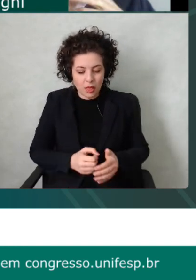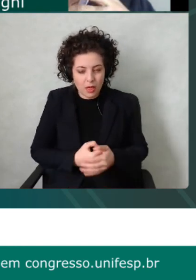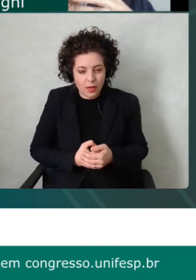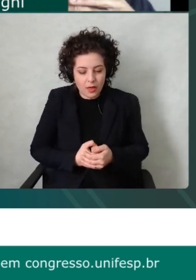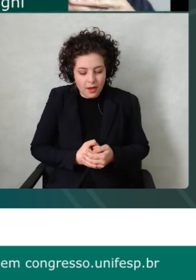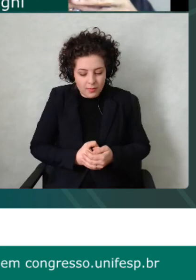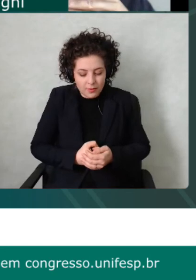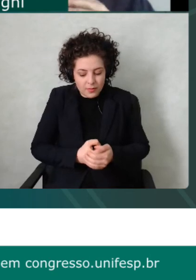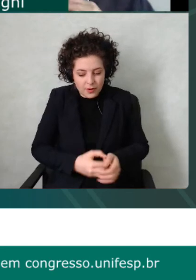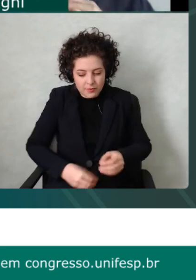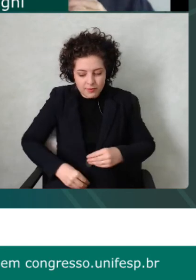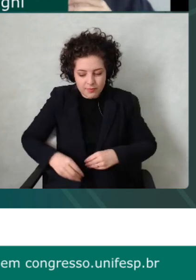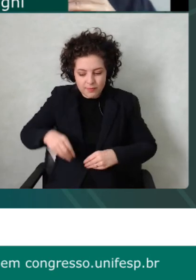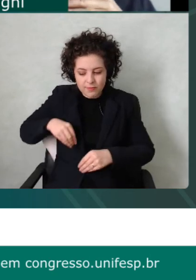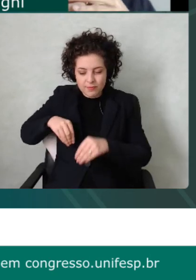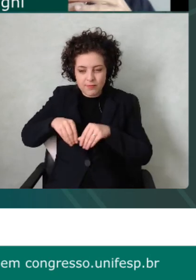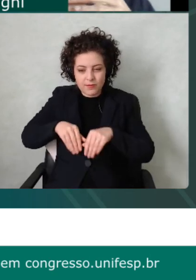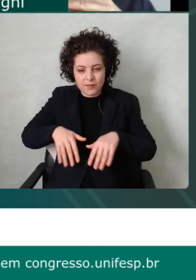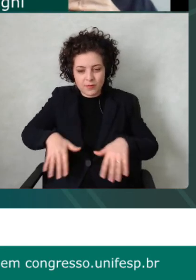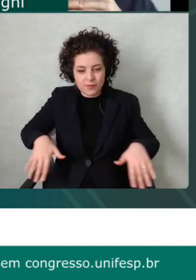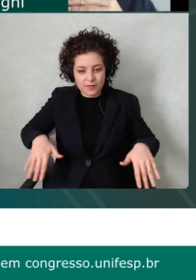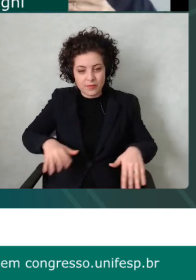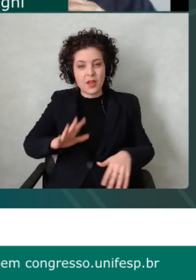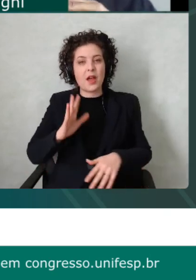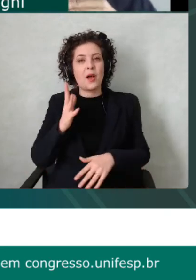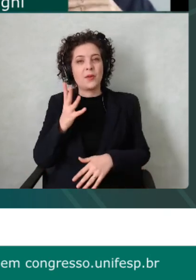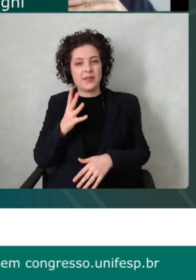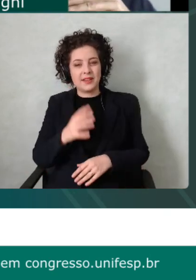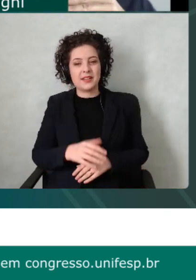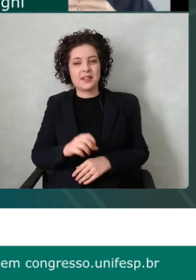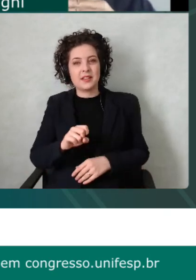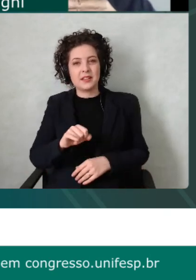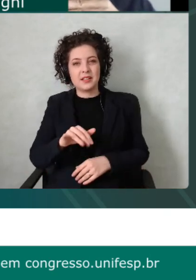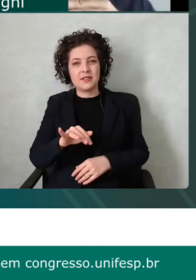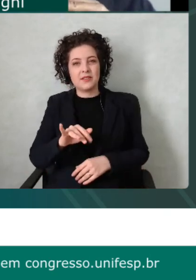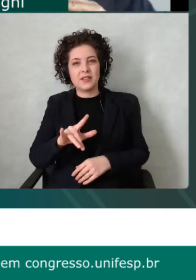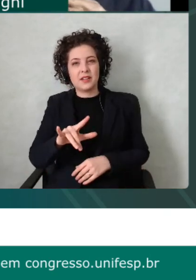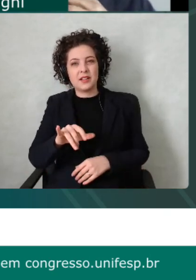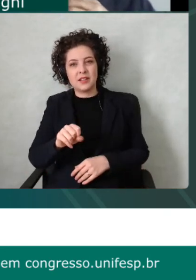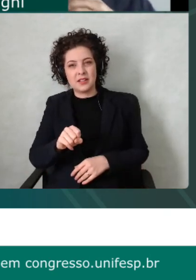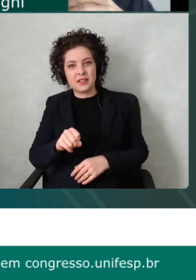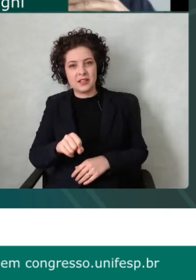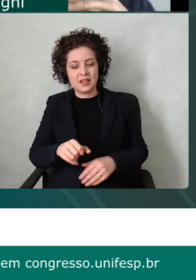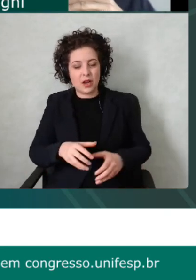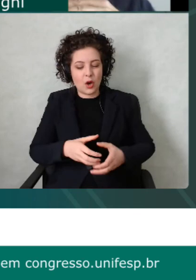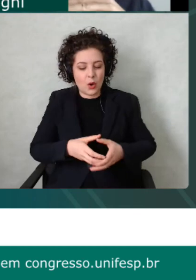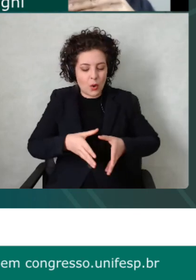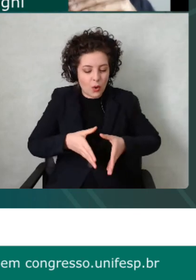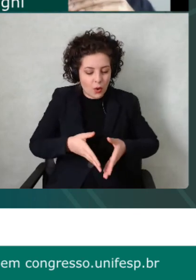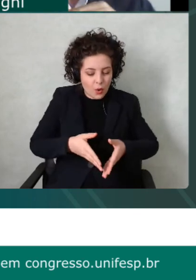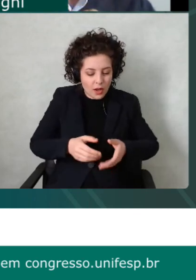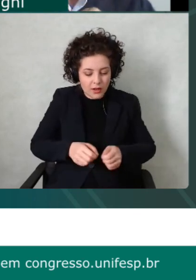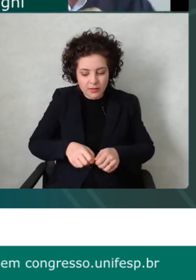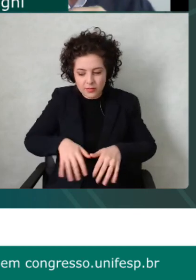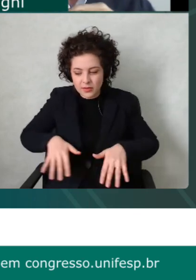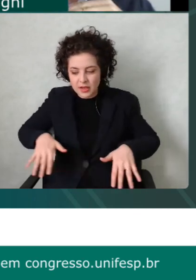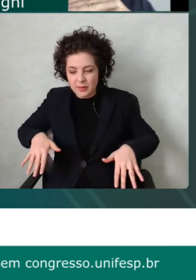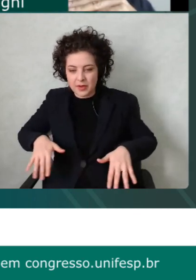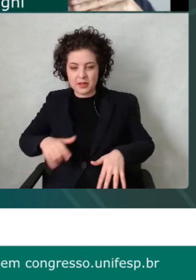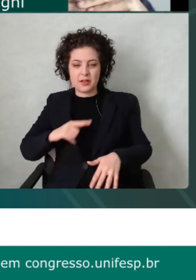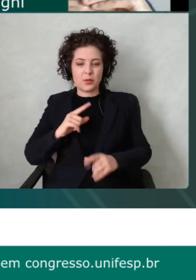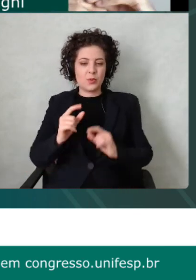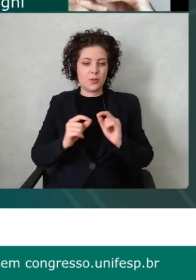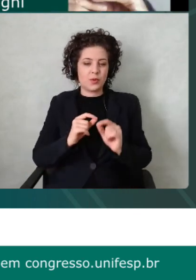se expandir. Isso acontece com a sífilis, né? A doença se concentra, se expande. Isso pode acontecer, porque a gente tem um meio de cultura